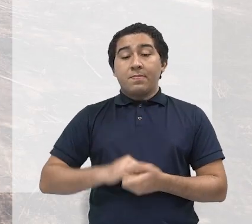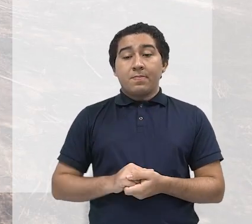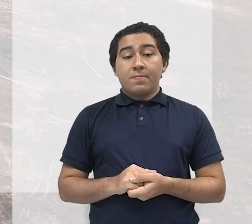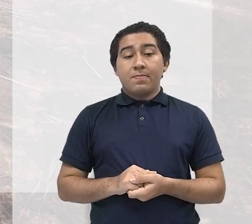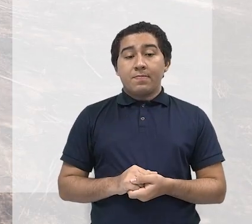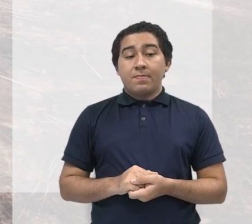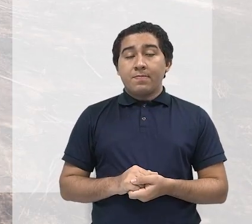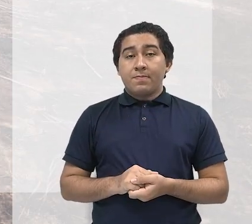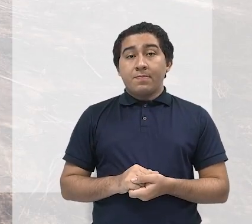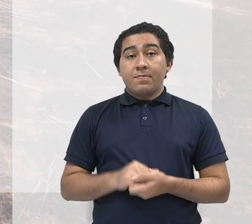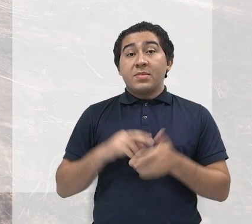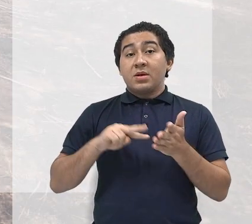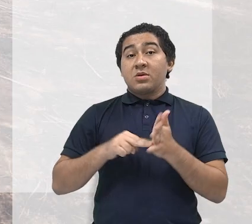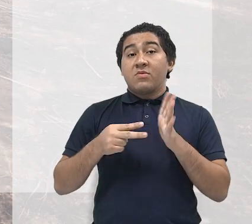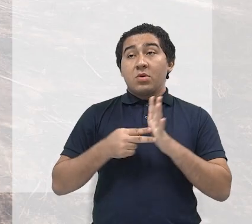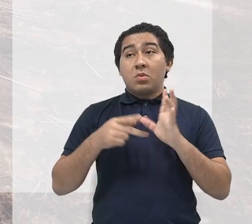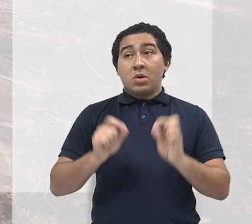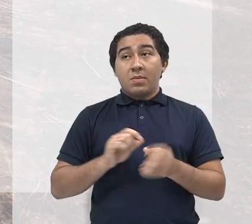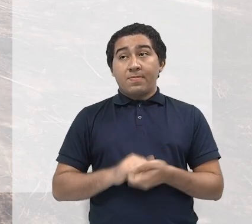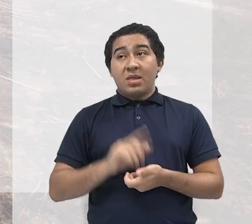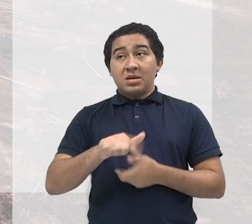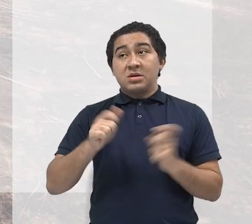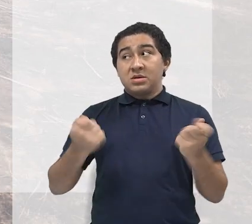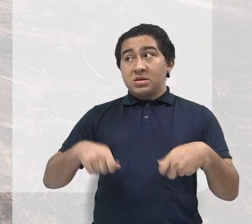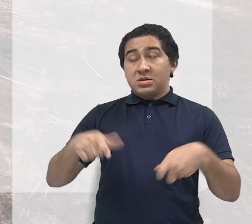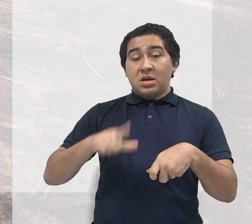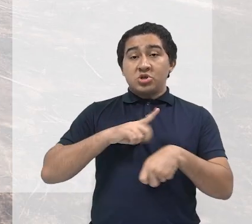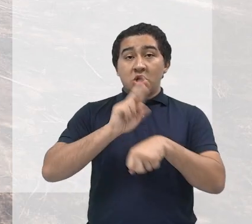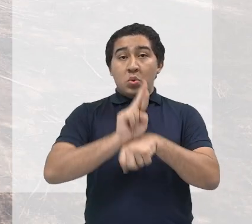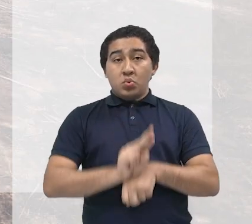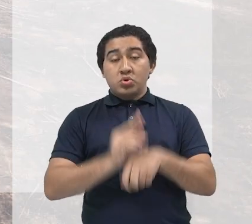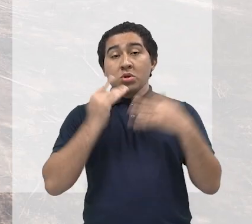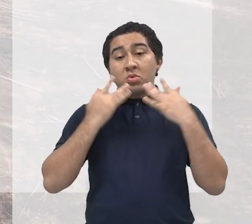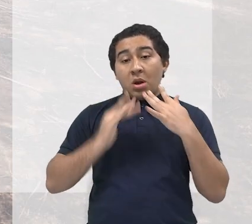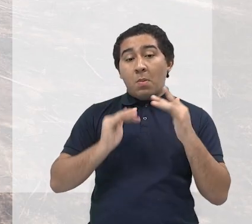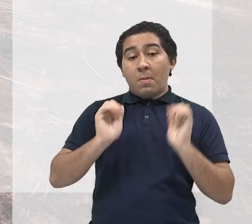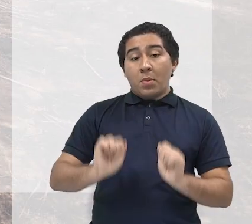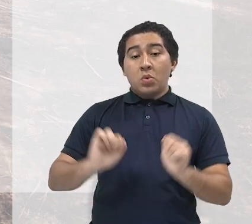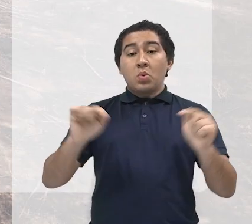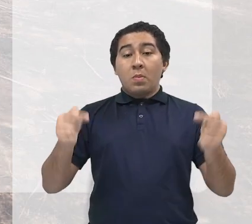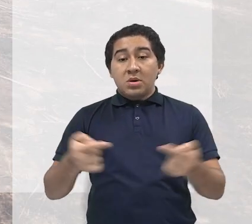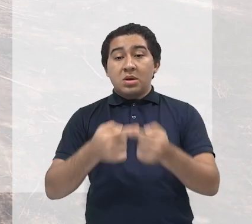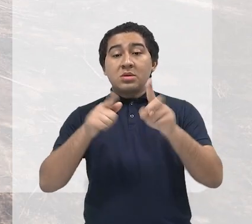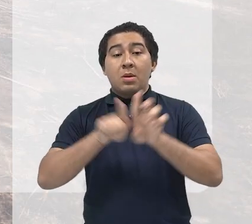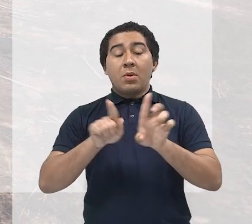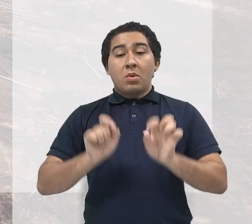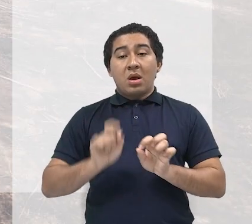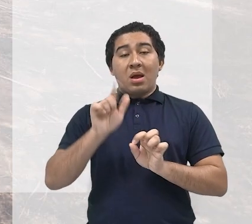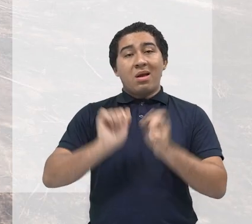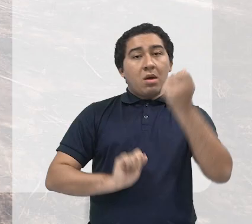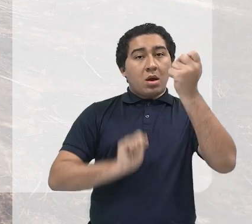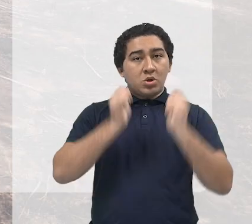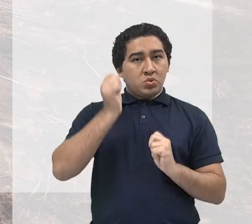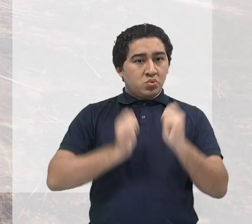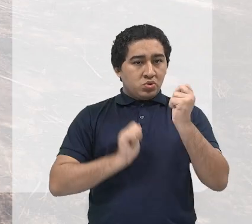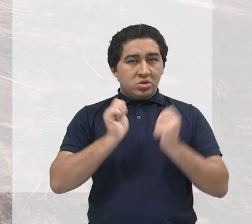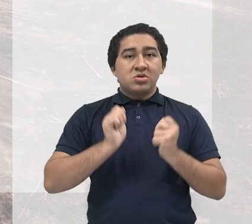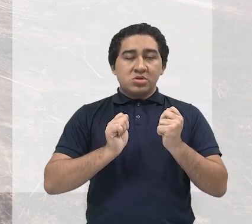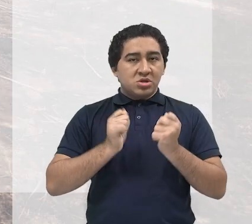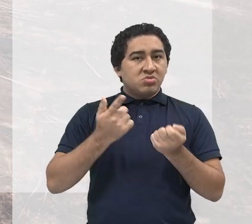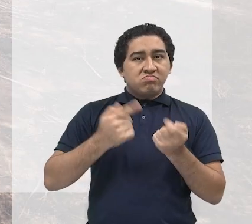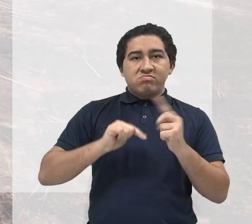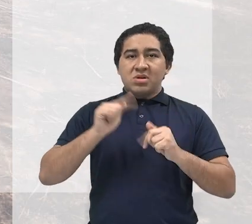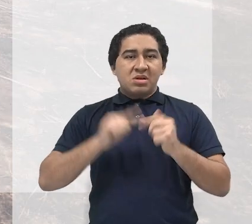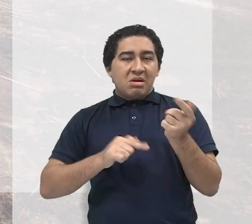Ou seja, essas demandas por recursos naturais podem estar associadas tanto à indústria de cosméticos, né,